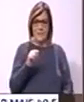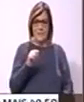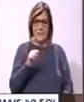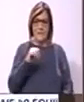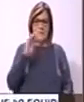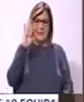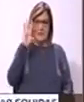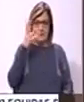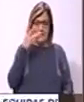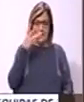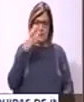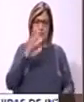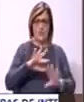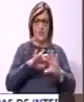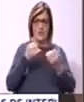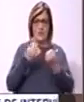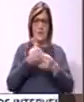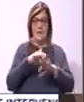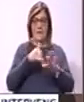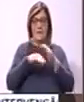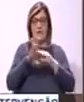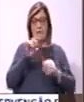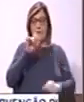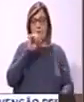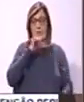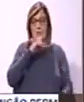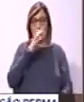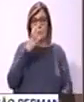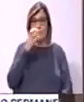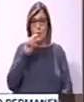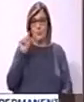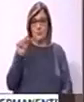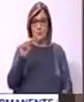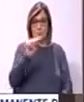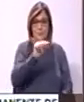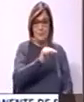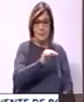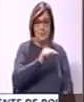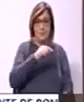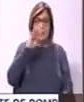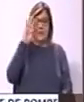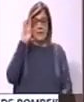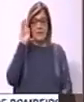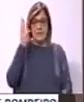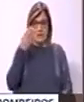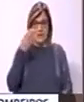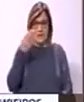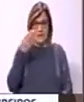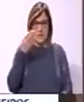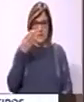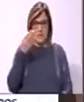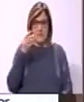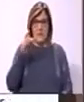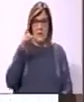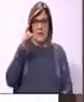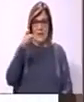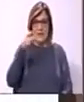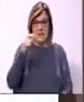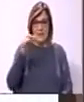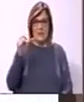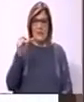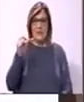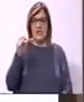Sei que a segurança social faz o que pode em muitos domínios, sei que essas